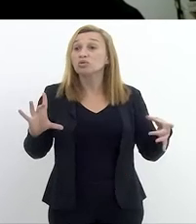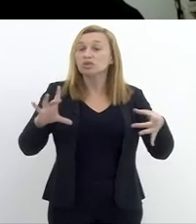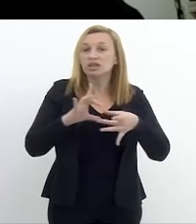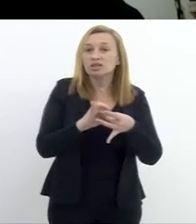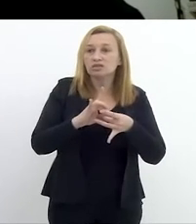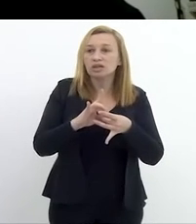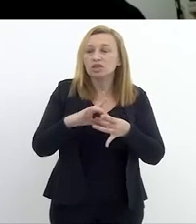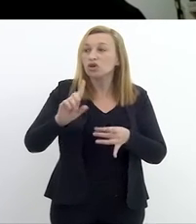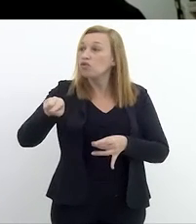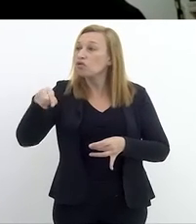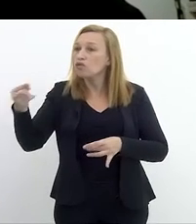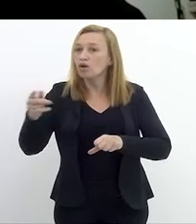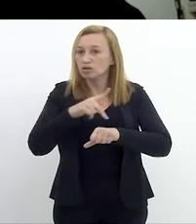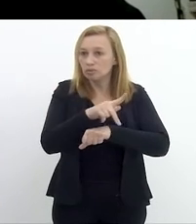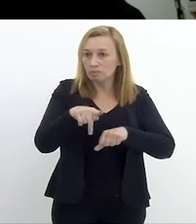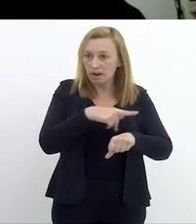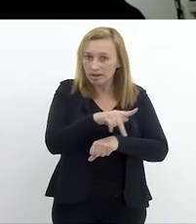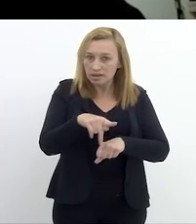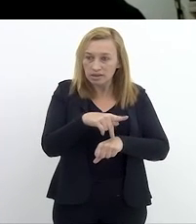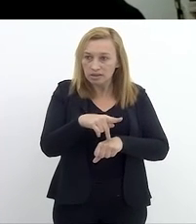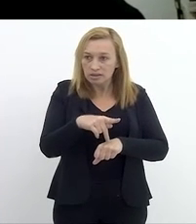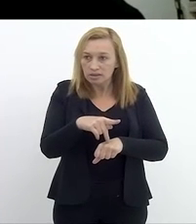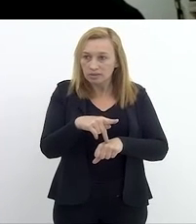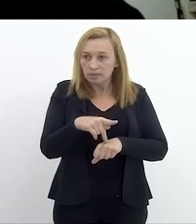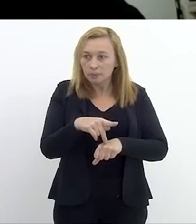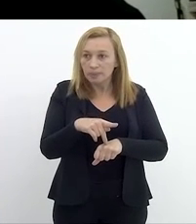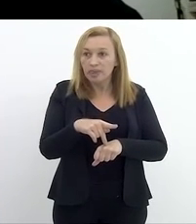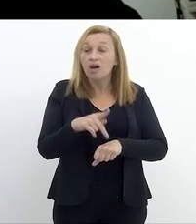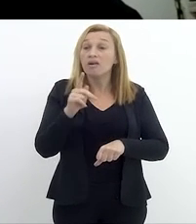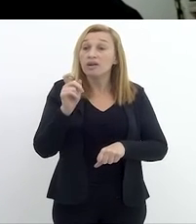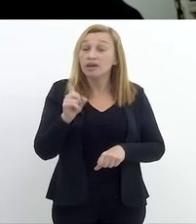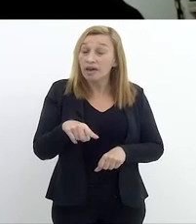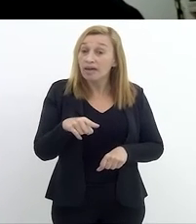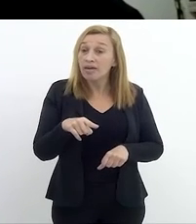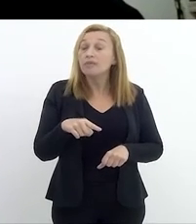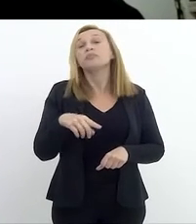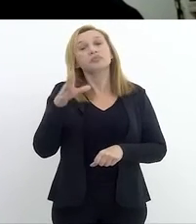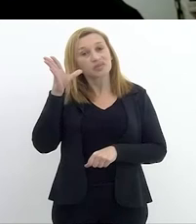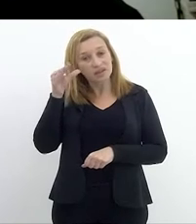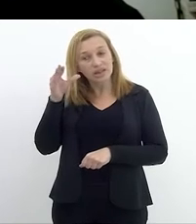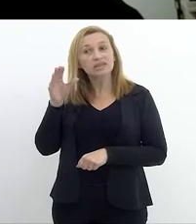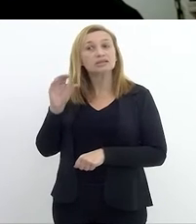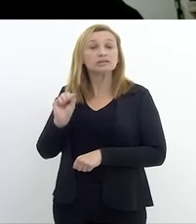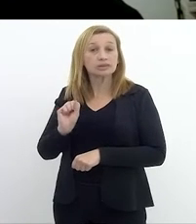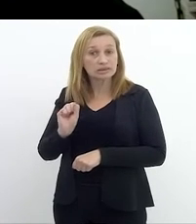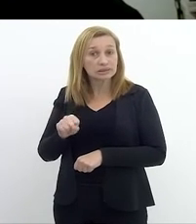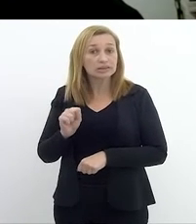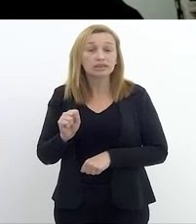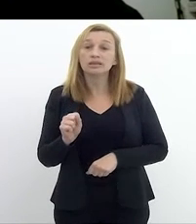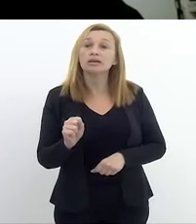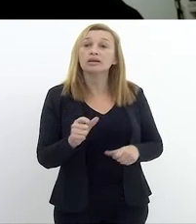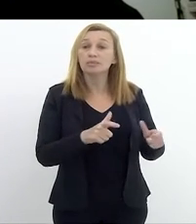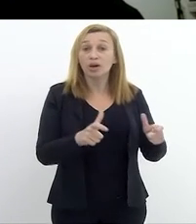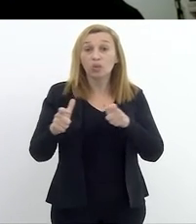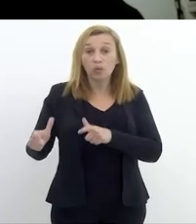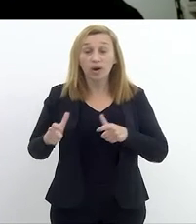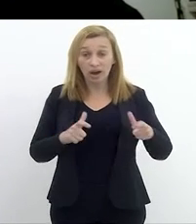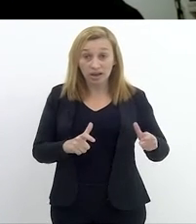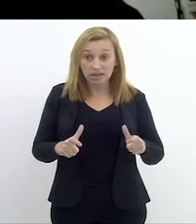é um aspecto muito interessante para regiões que queiram